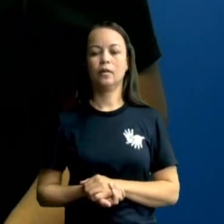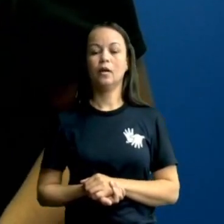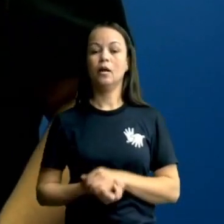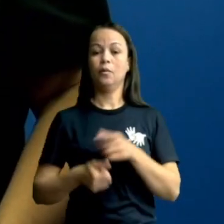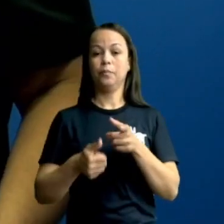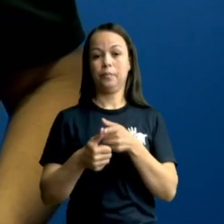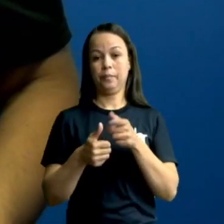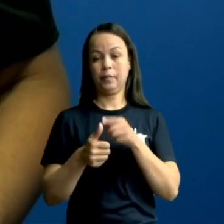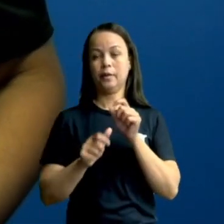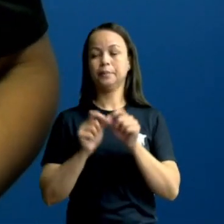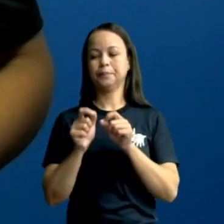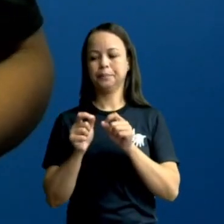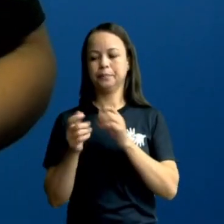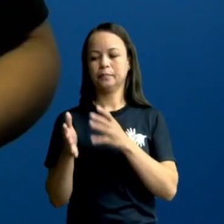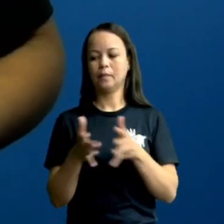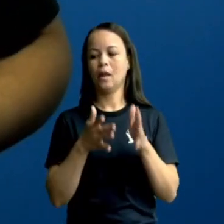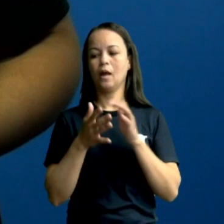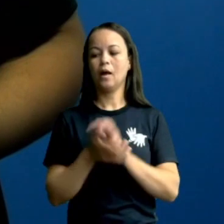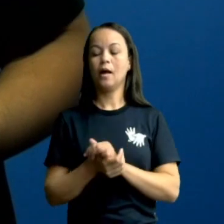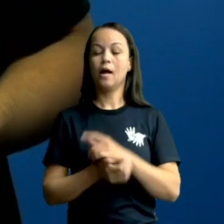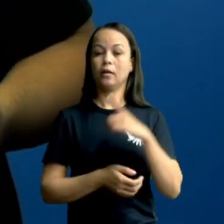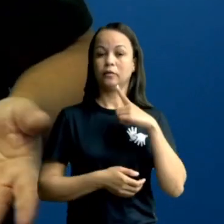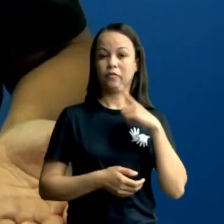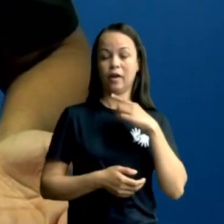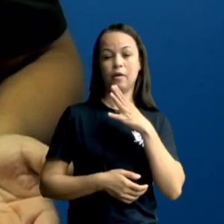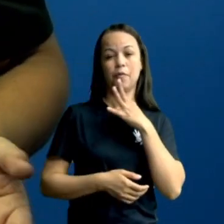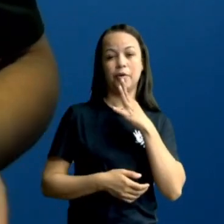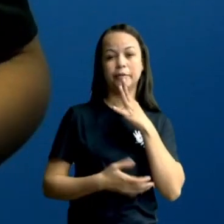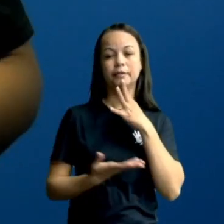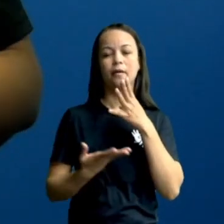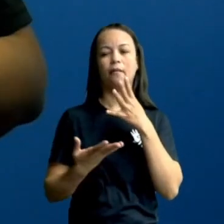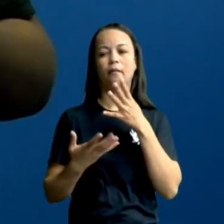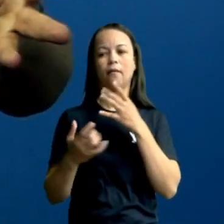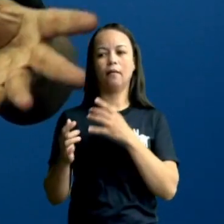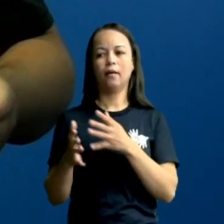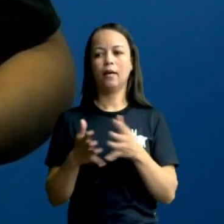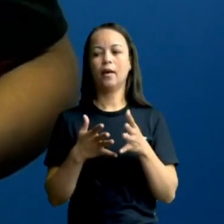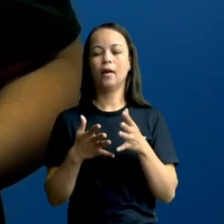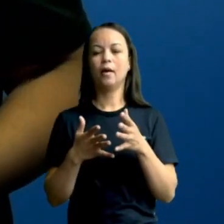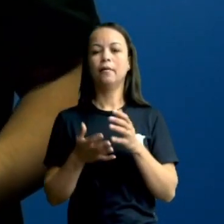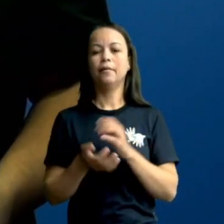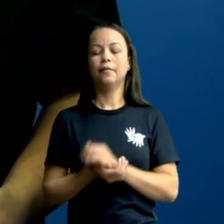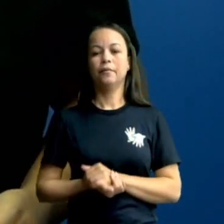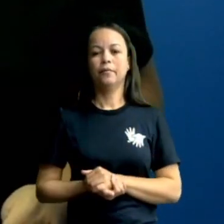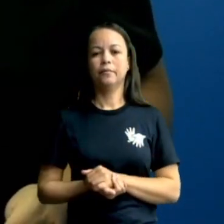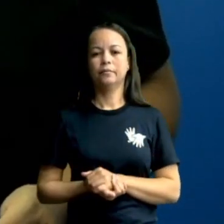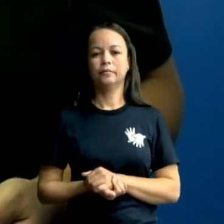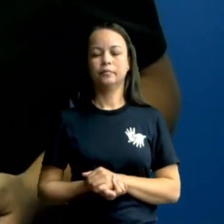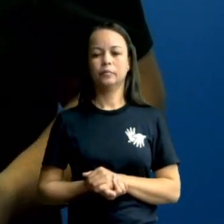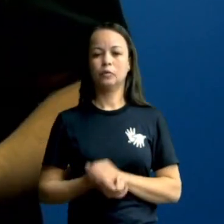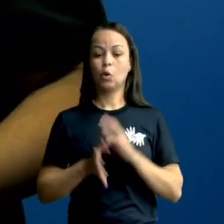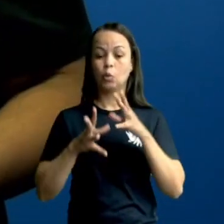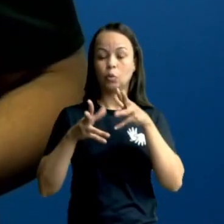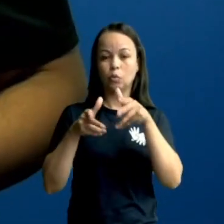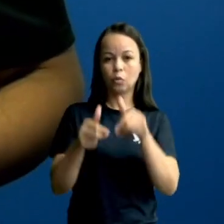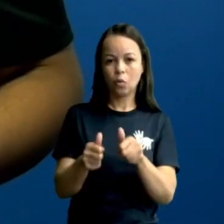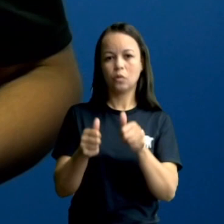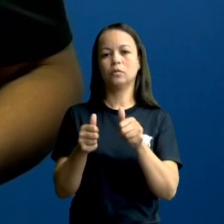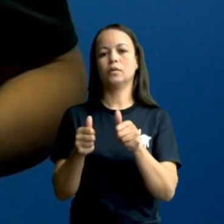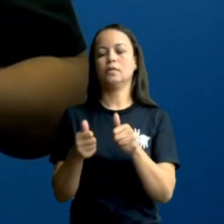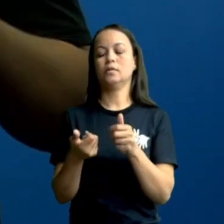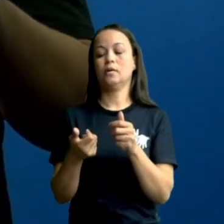Primeiro delas, né? A gente vai conhecer, primeiro, todas as